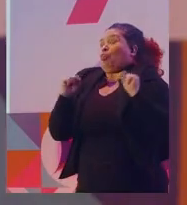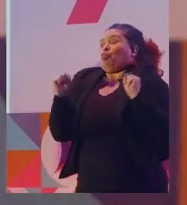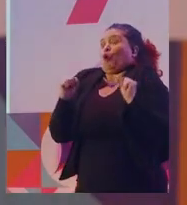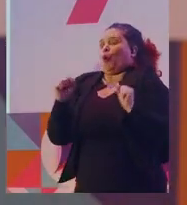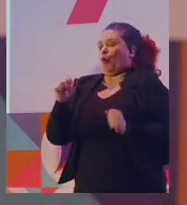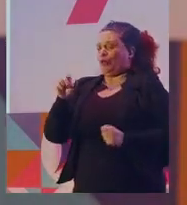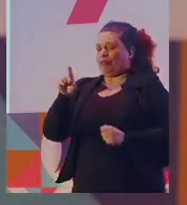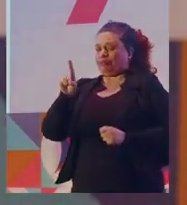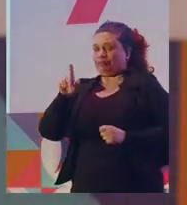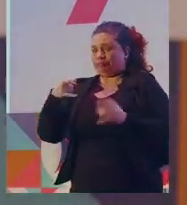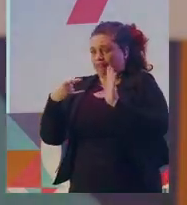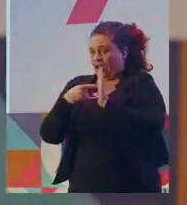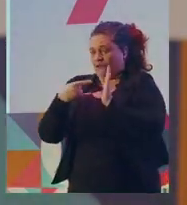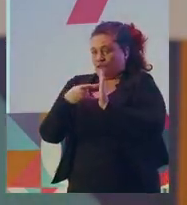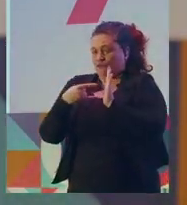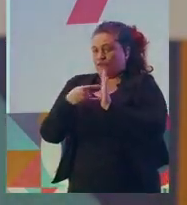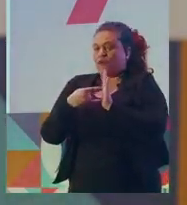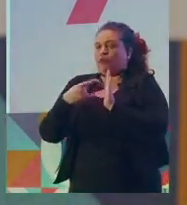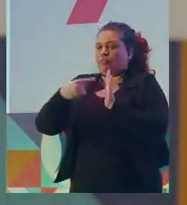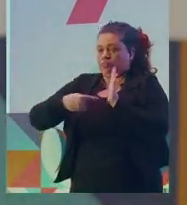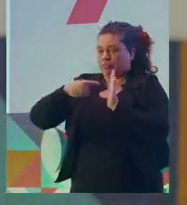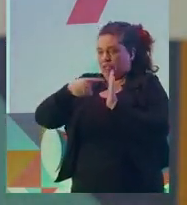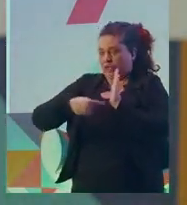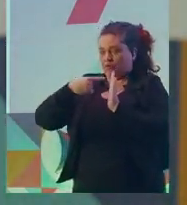eu só pensava na automatização.